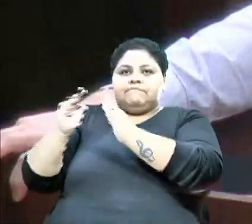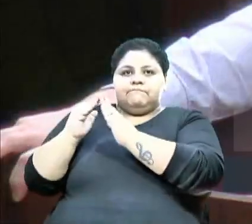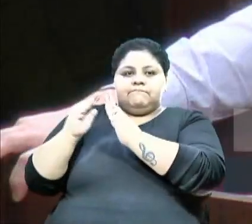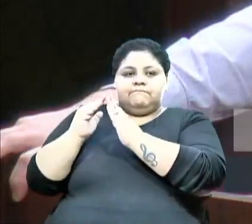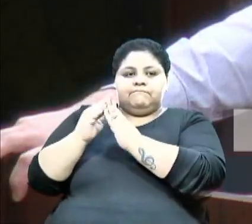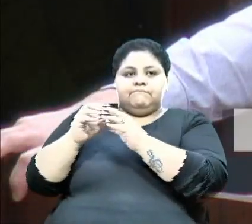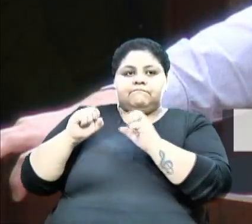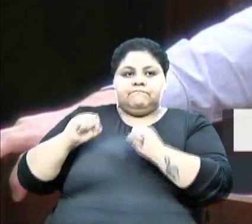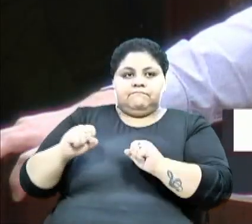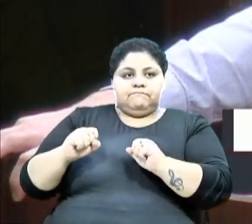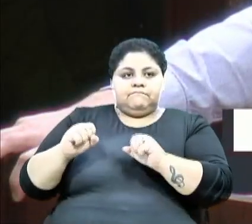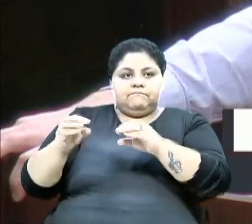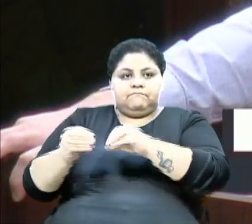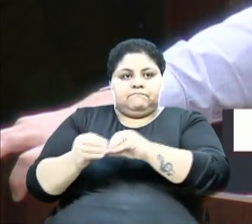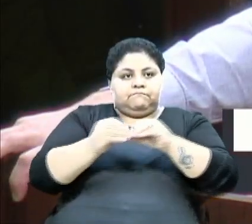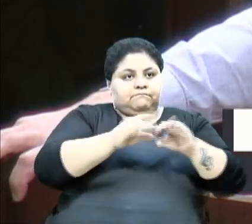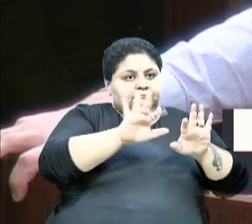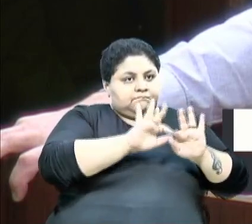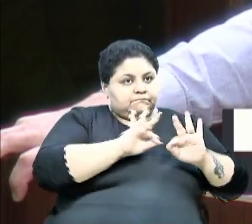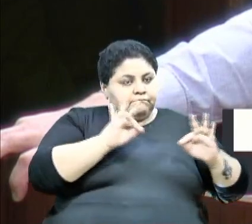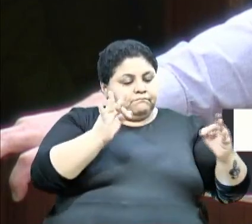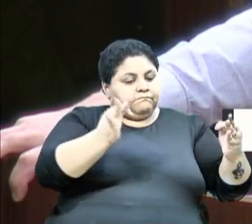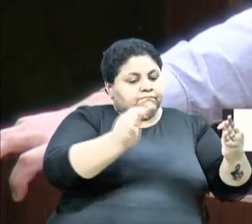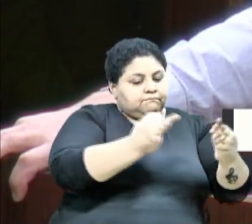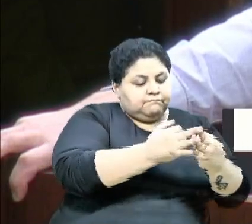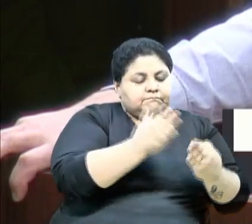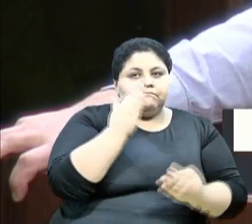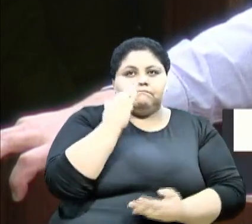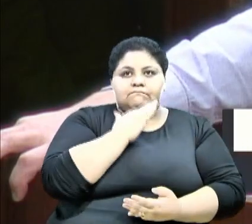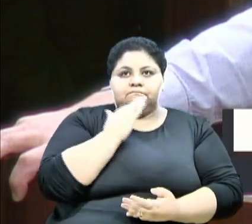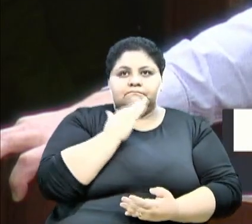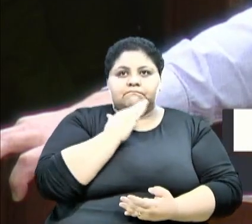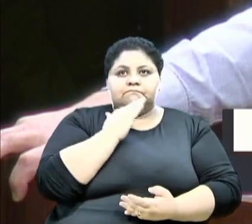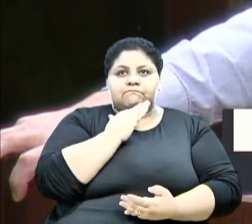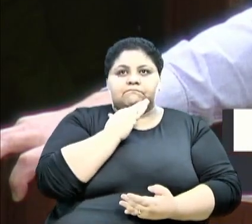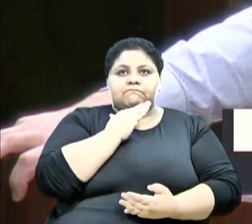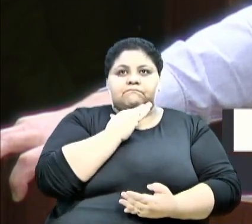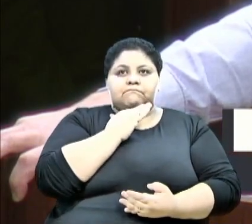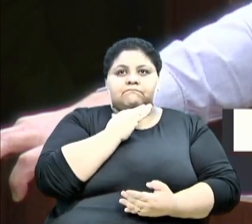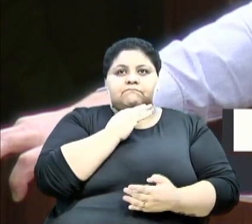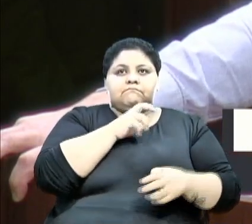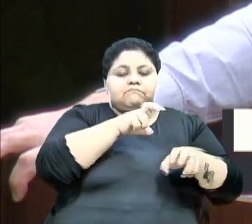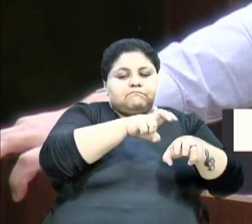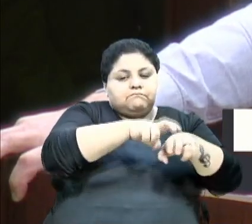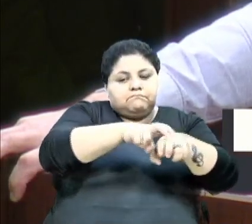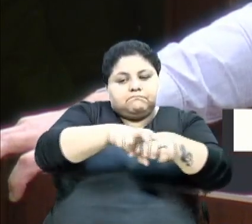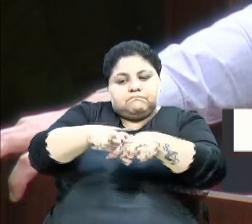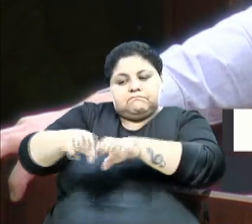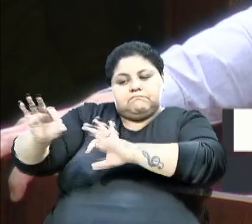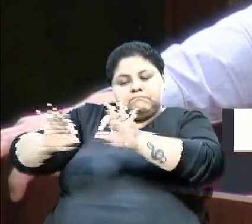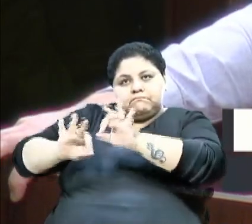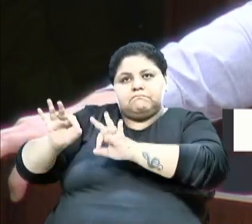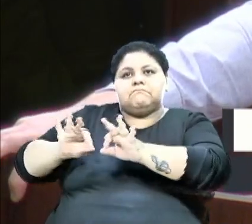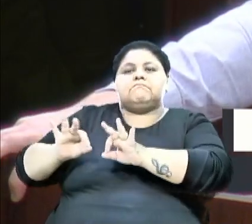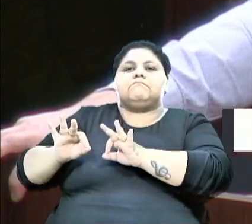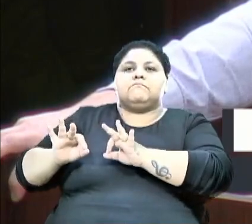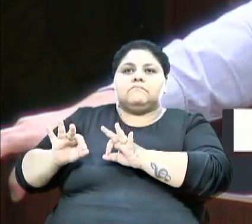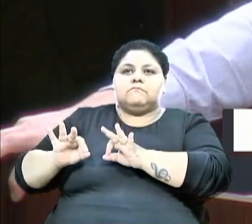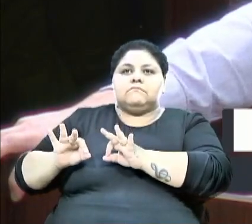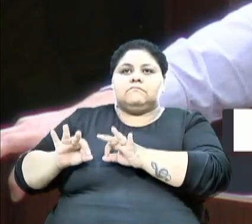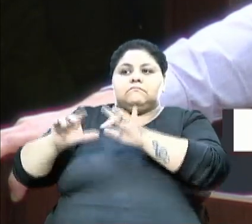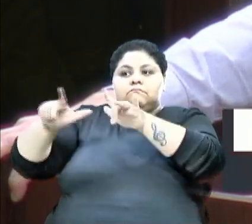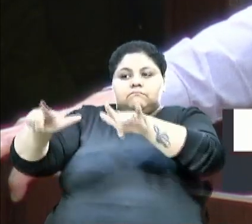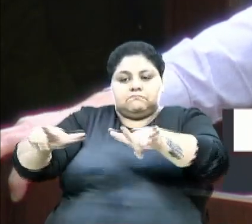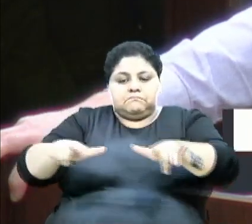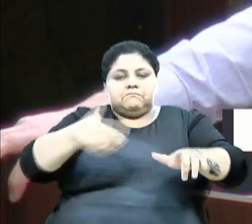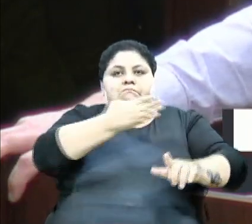poder remover famílias, questões emergenciais, reassentamentos, pela questão das áreas